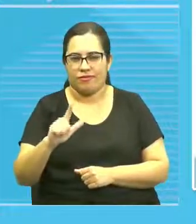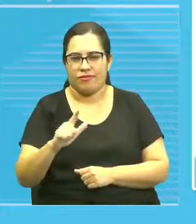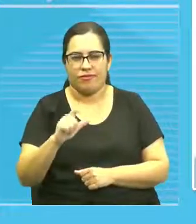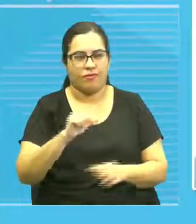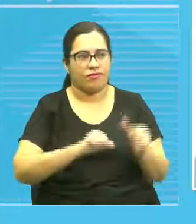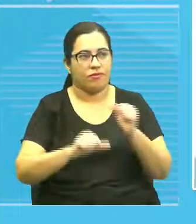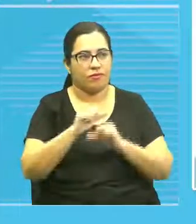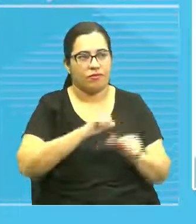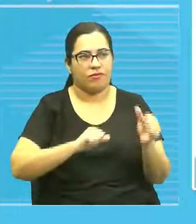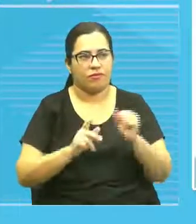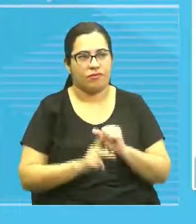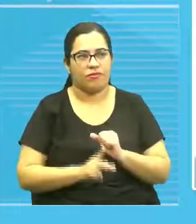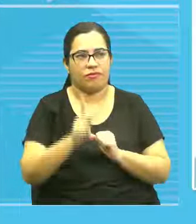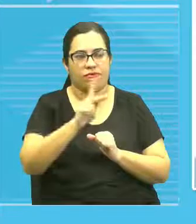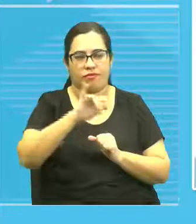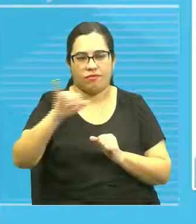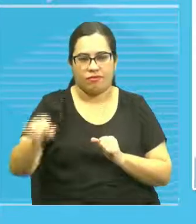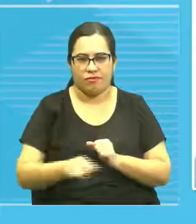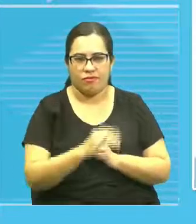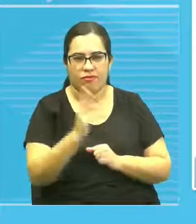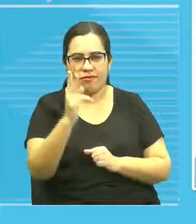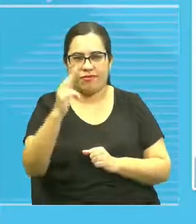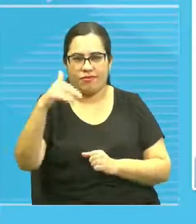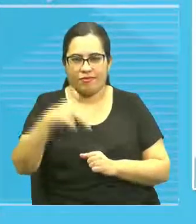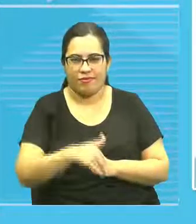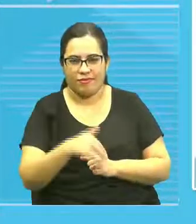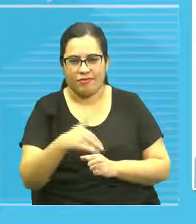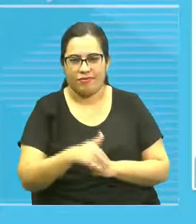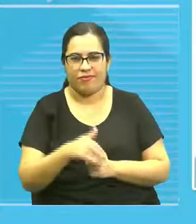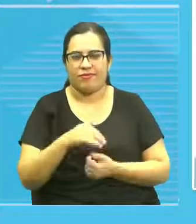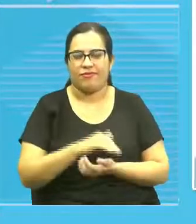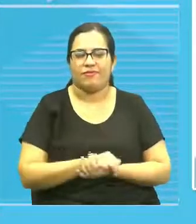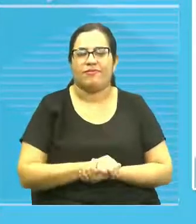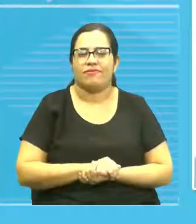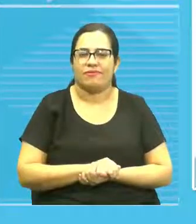aqui o fator de conversão. 2 minutos, meu diretor.